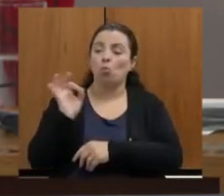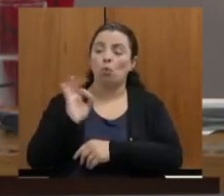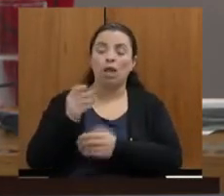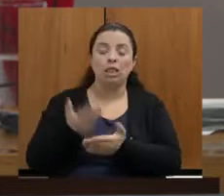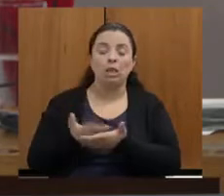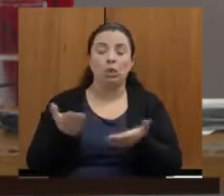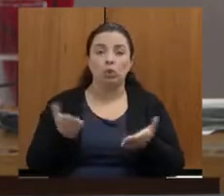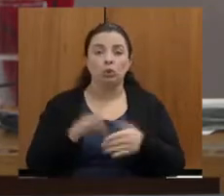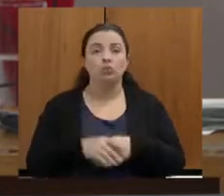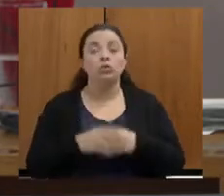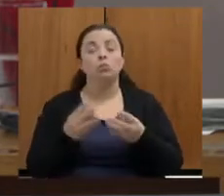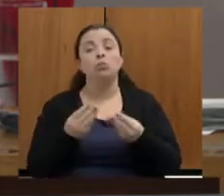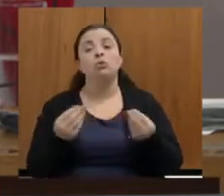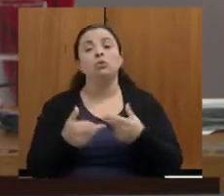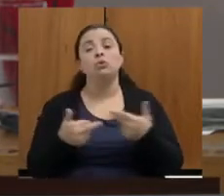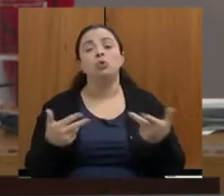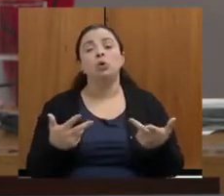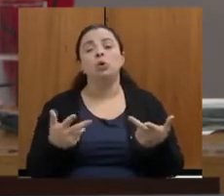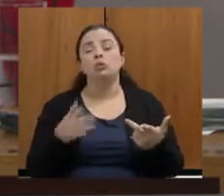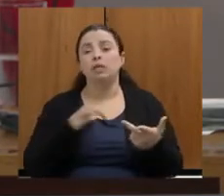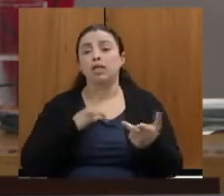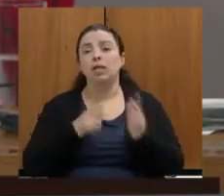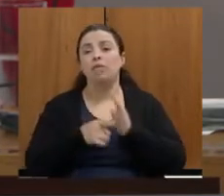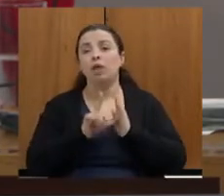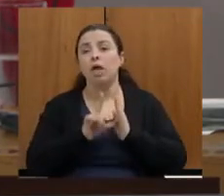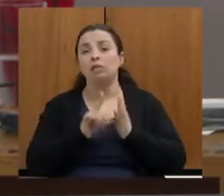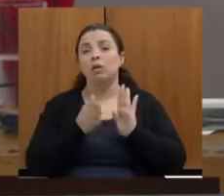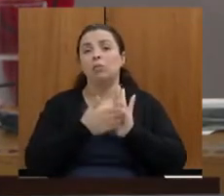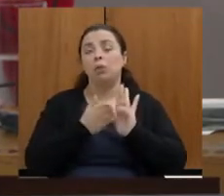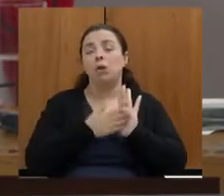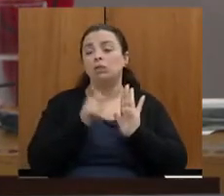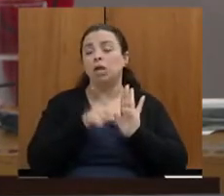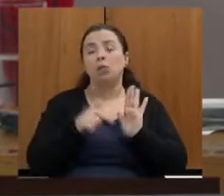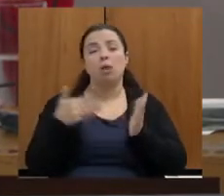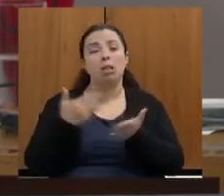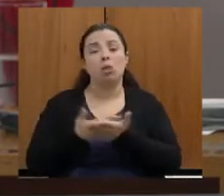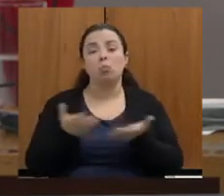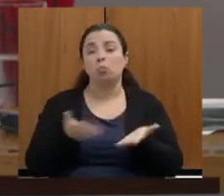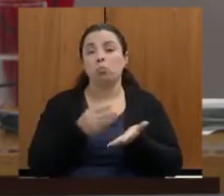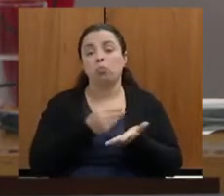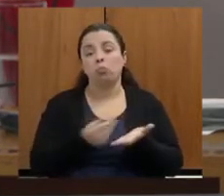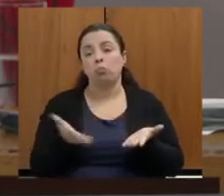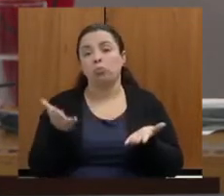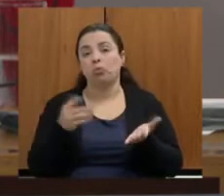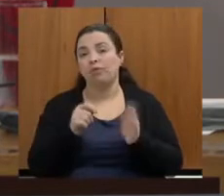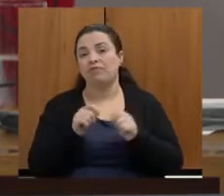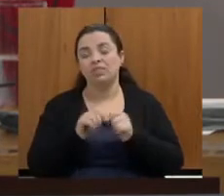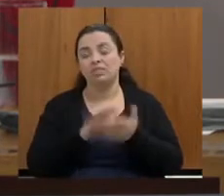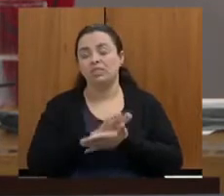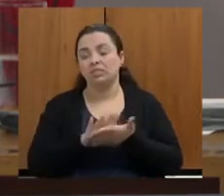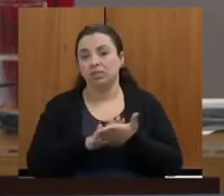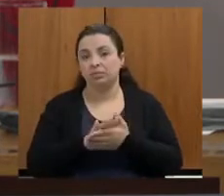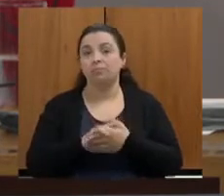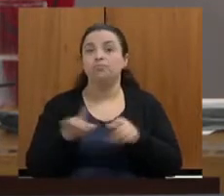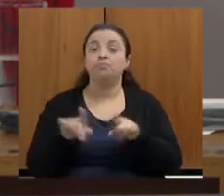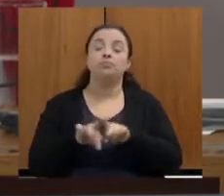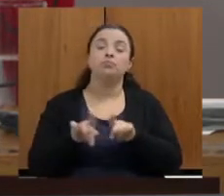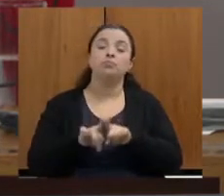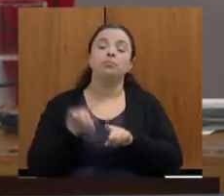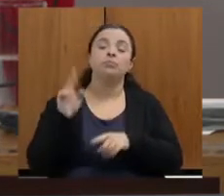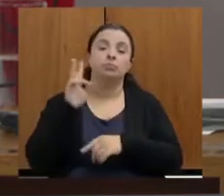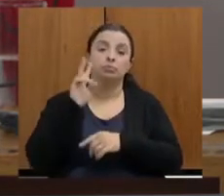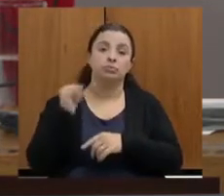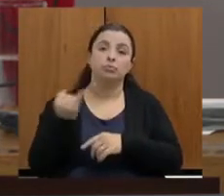pressupostos no início da negociação não foram feitos um a outra questão importante é sempre lembrar que